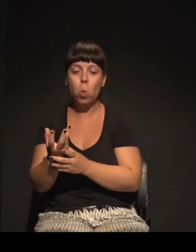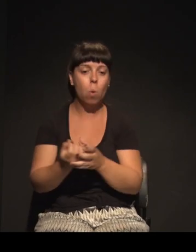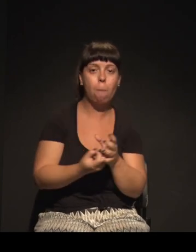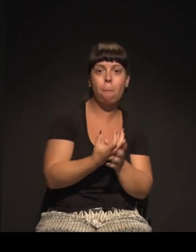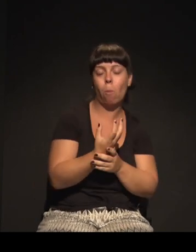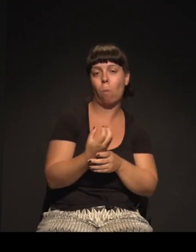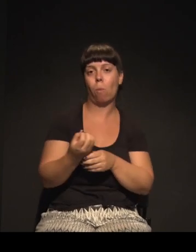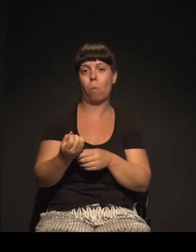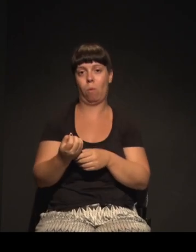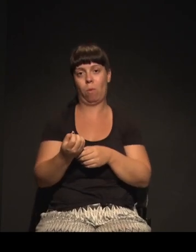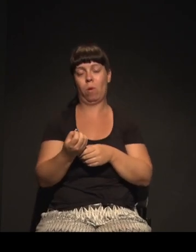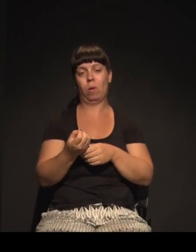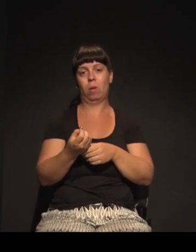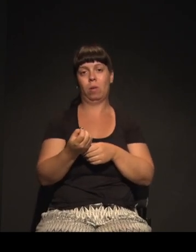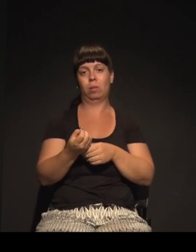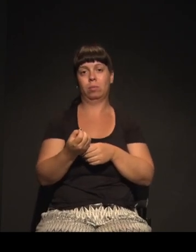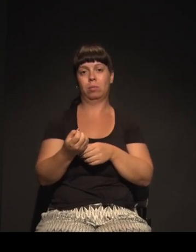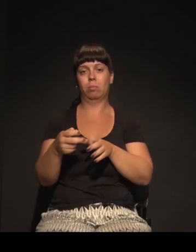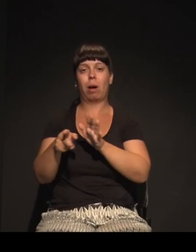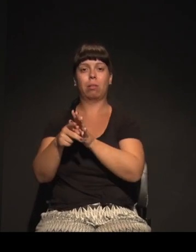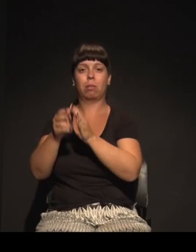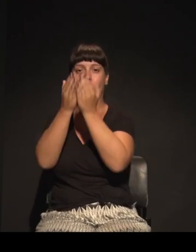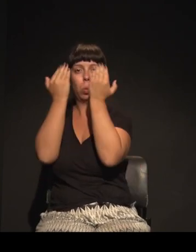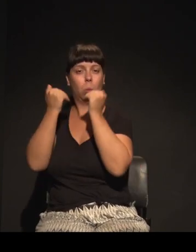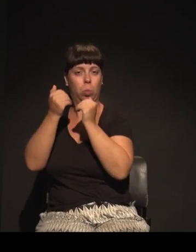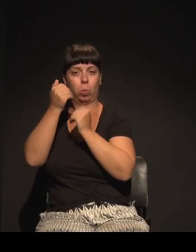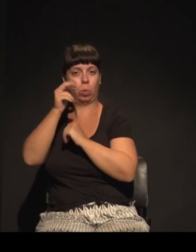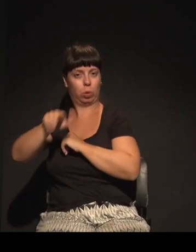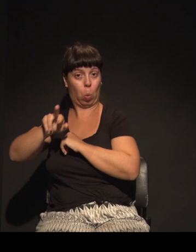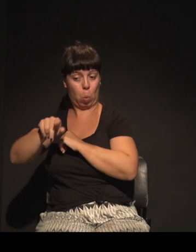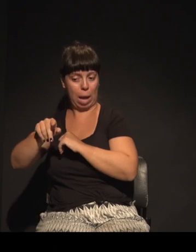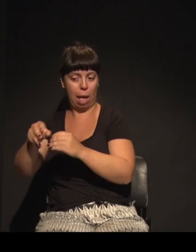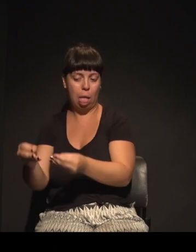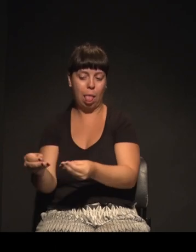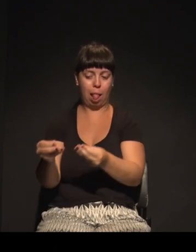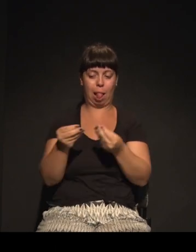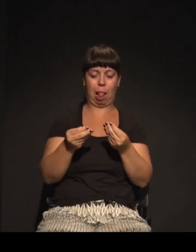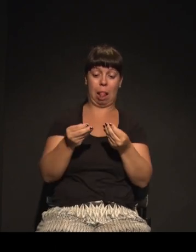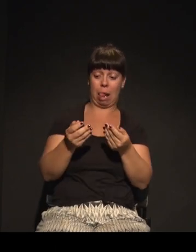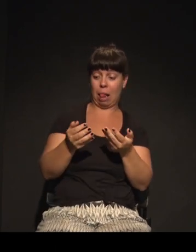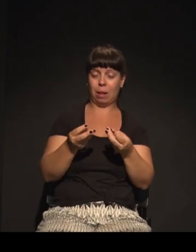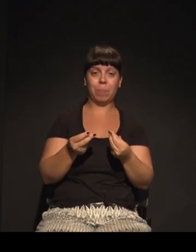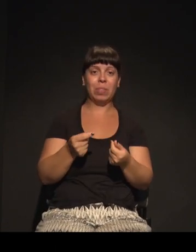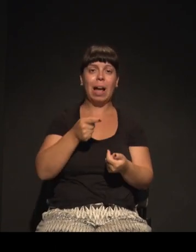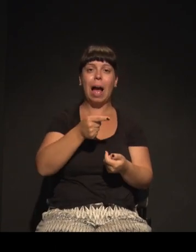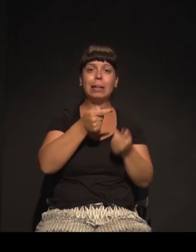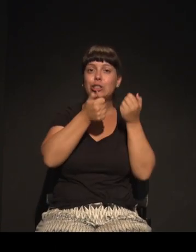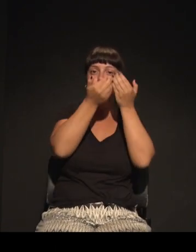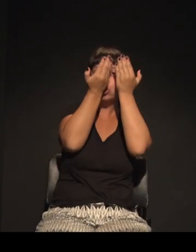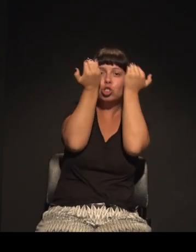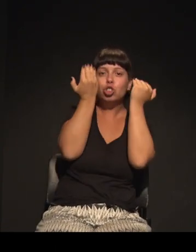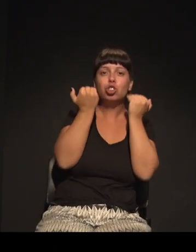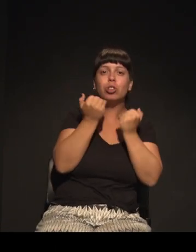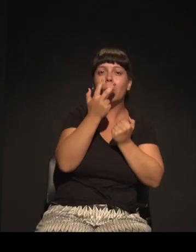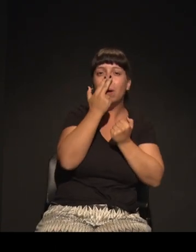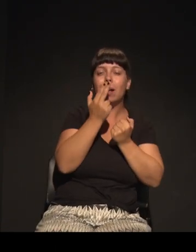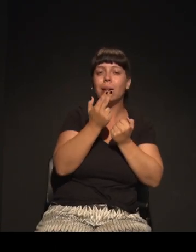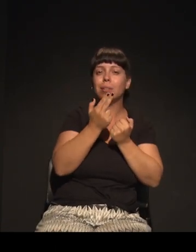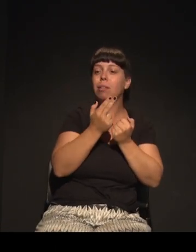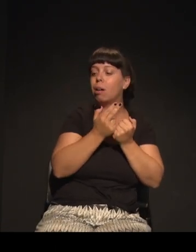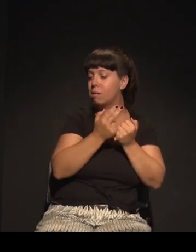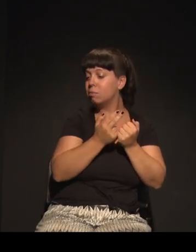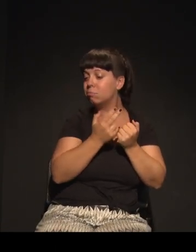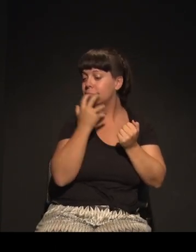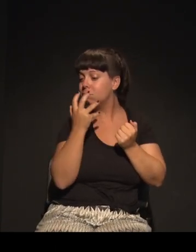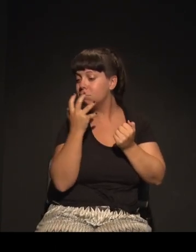no dos não indígenas e daí os indígenas na tom também fala é usando